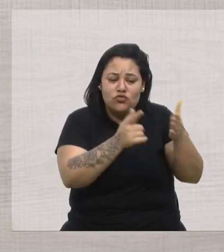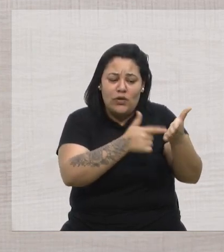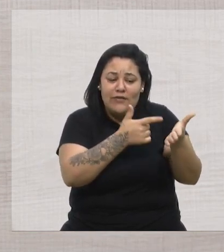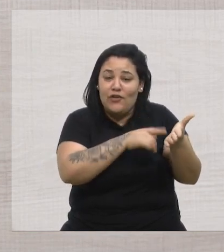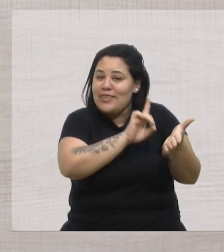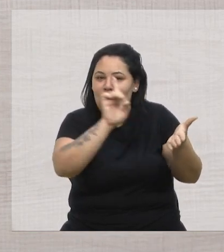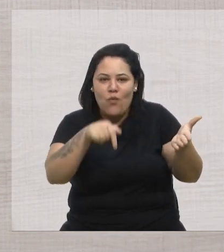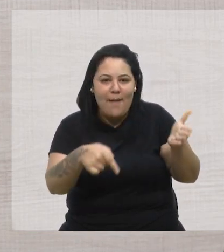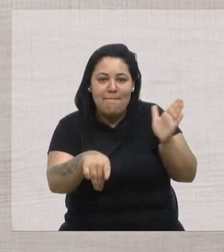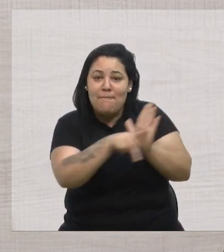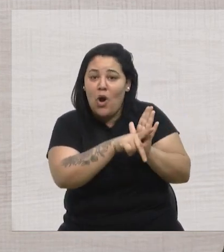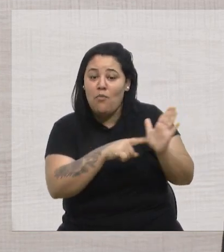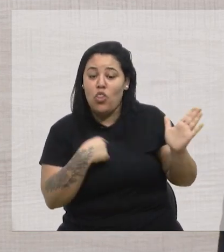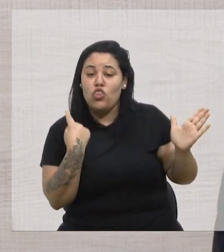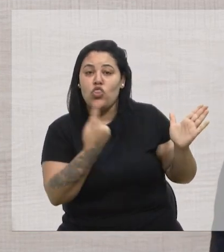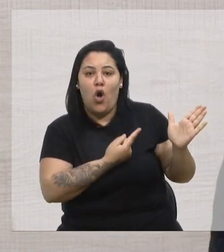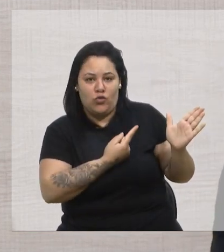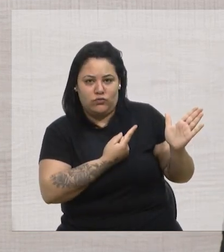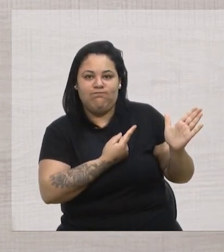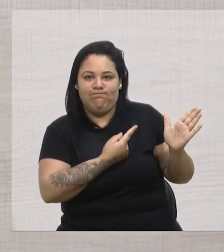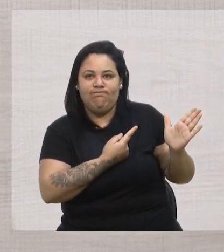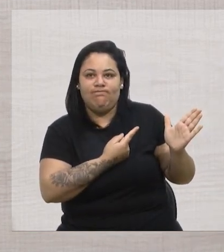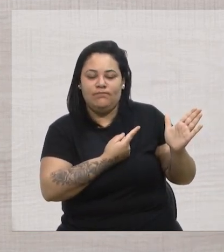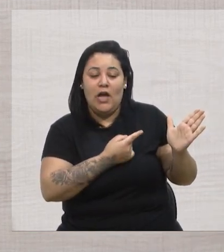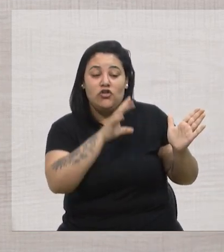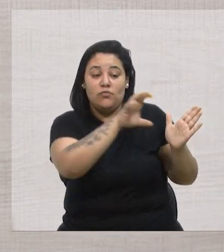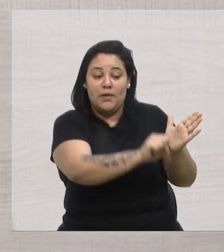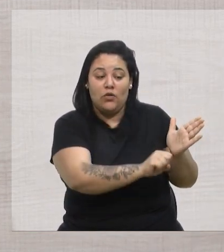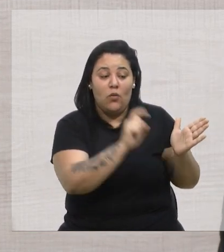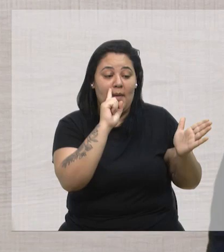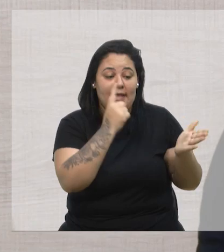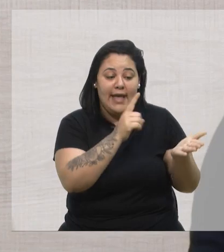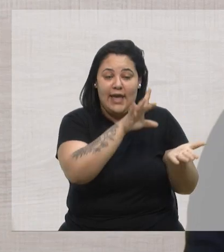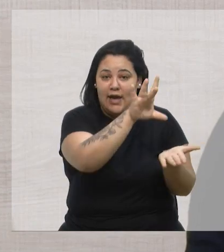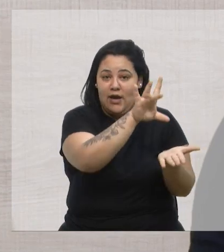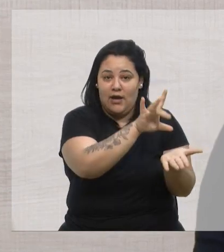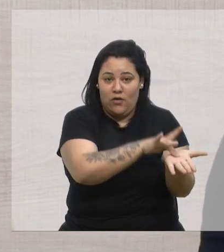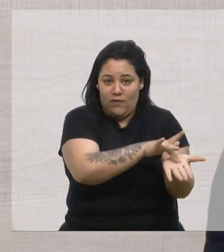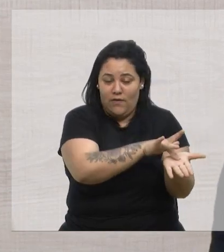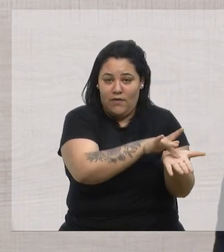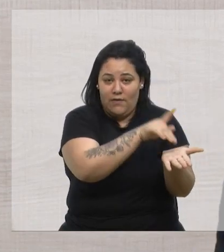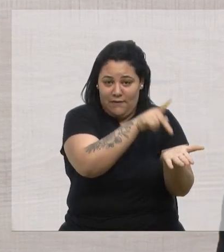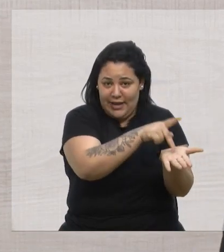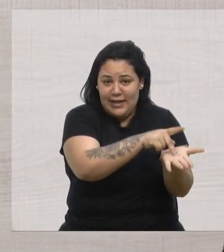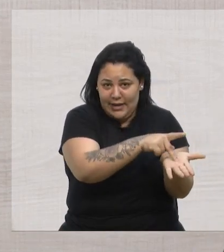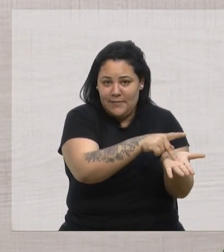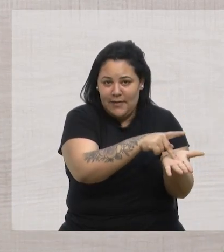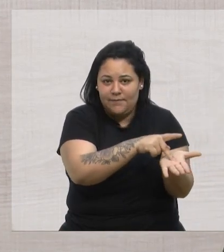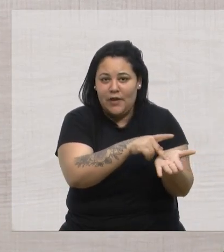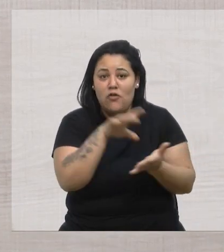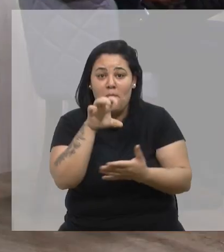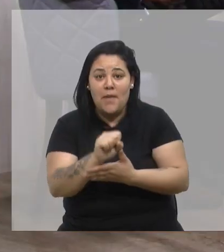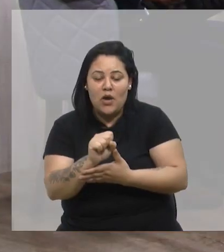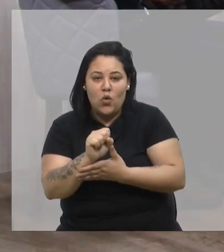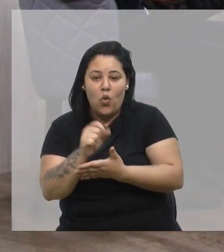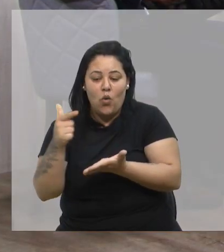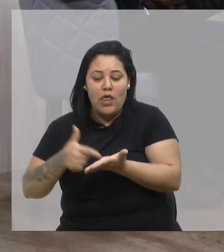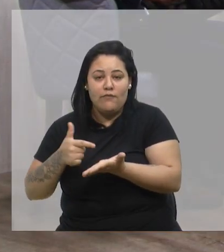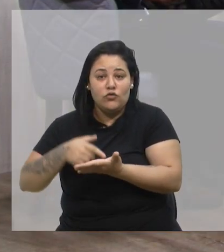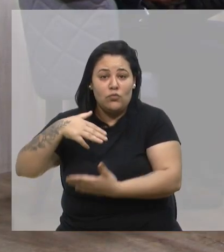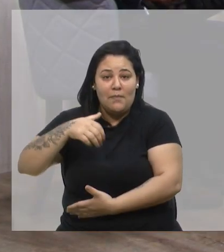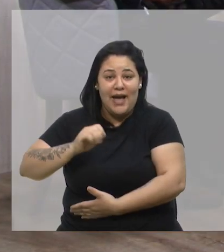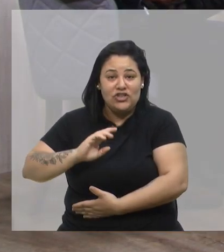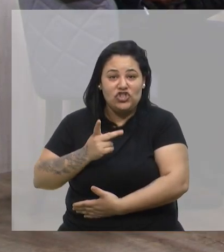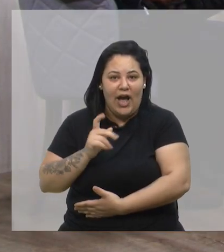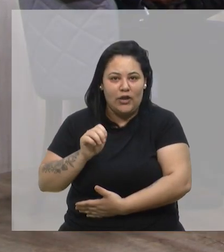era nossa, né? Uma ideia original. Então nós pensamos assim, vamos pegar o Machado de Assis, que é de grande conhecimento das